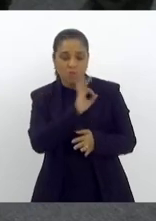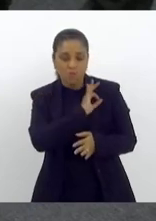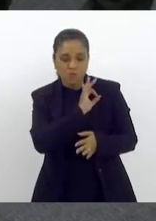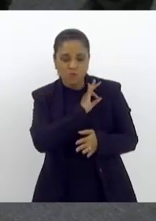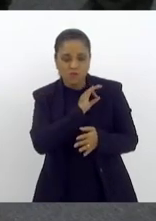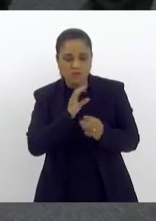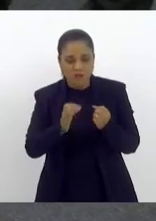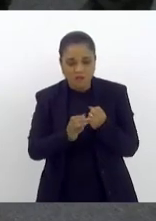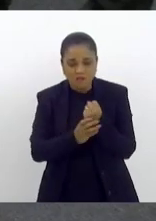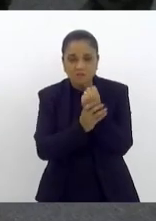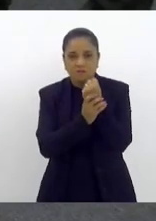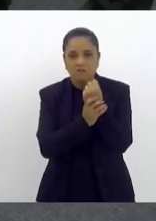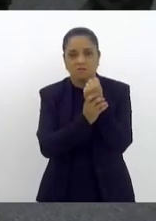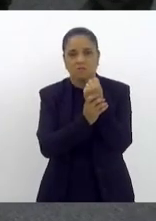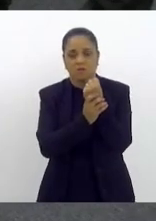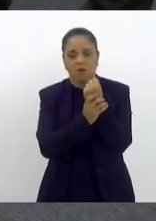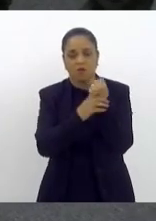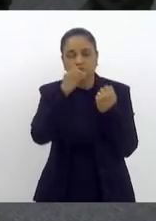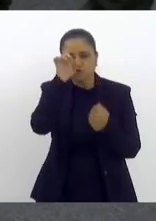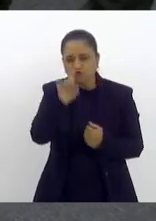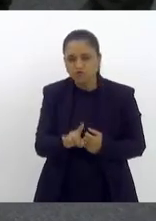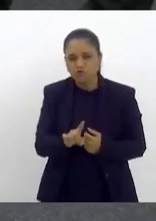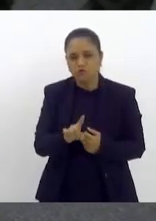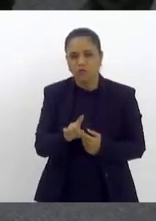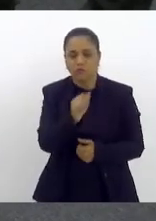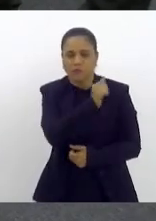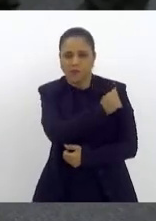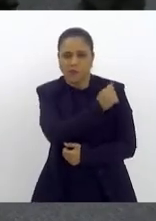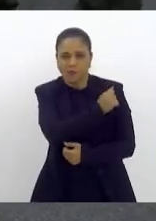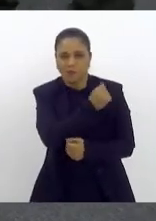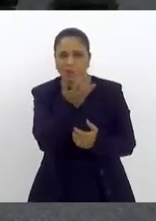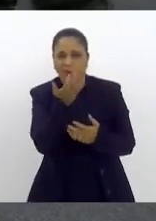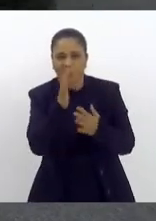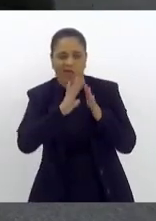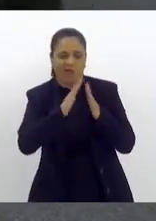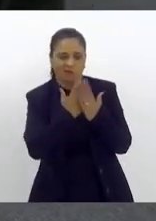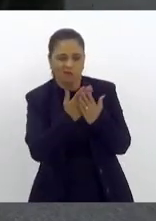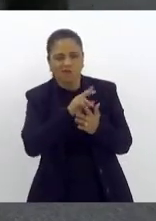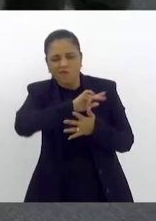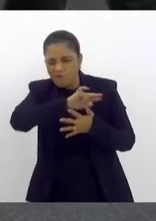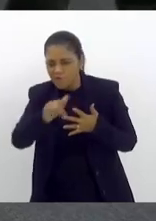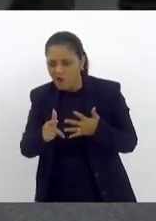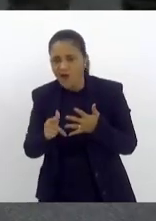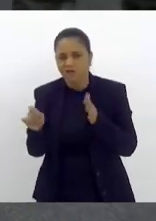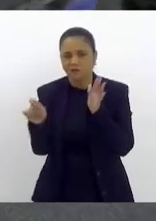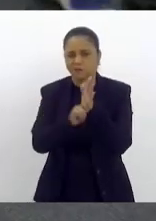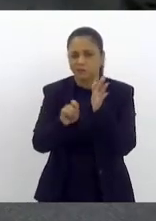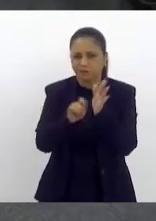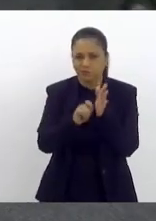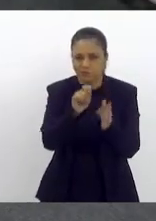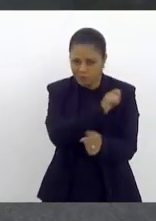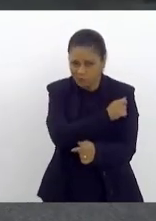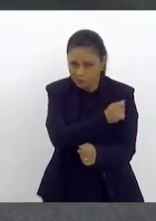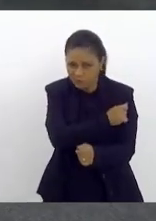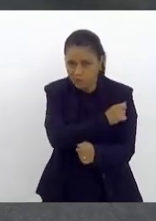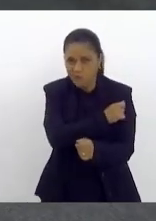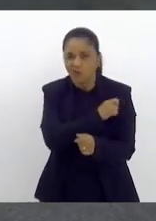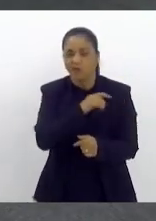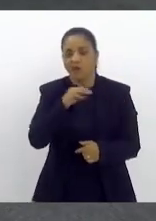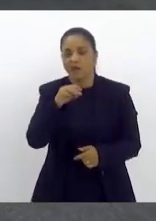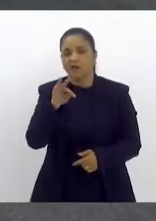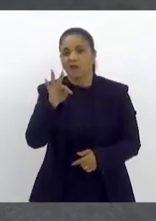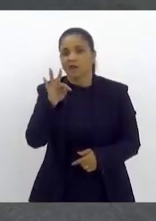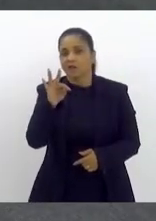o direito dos alunos que querem estudar. São vários garotos fumando maconha, são traficantes ali nas